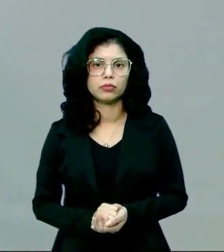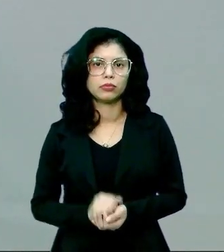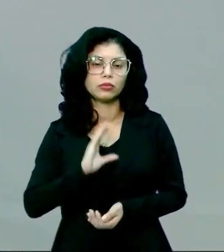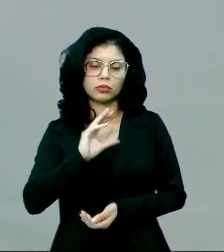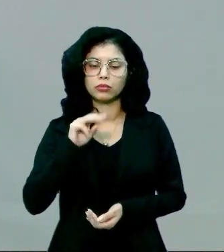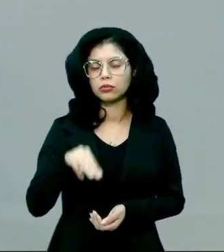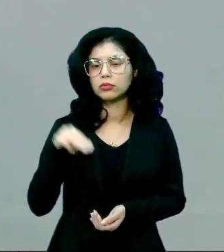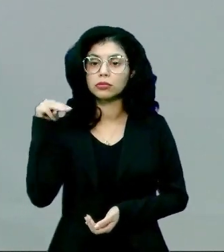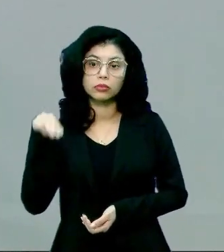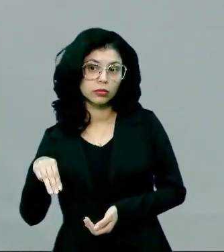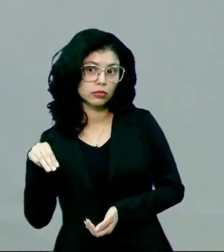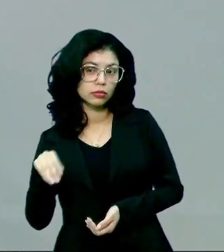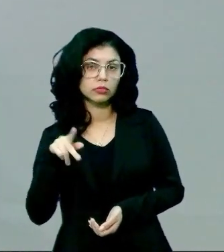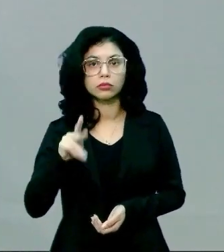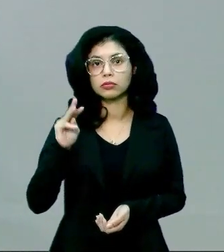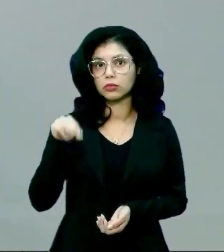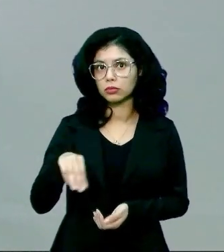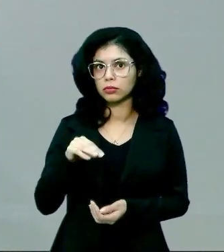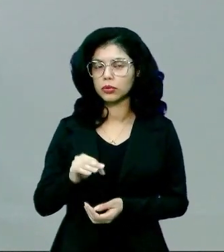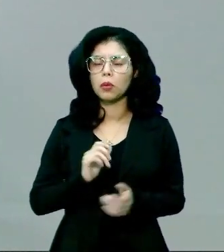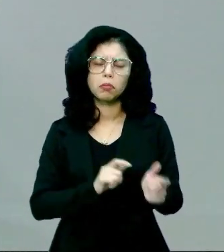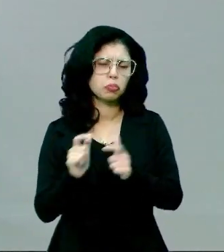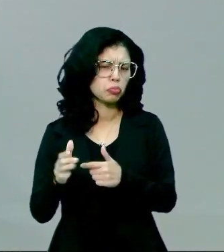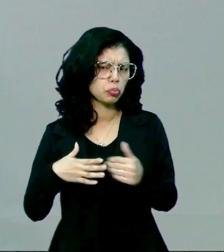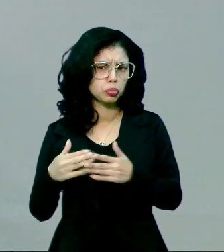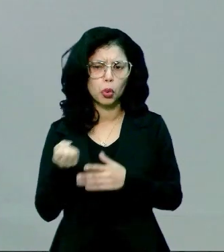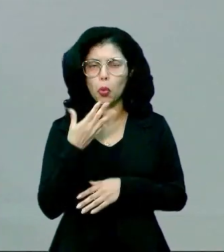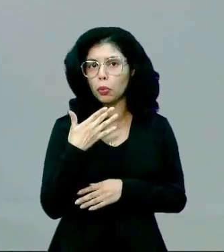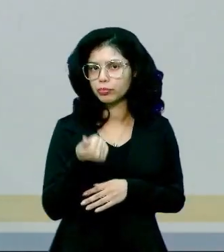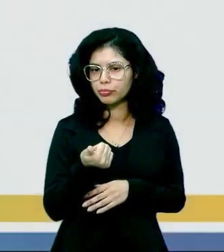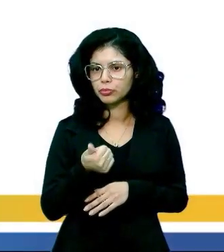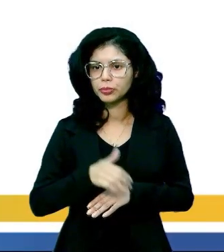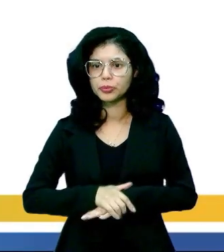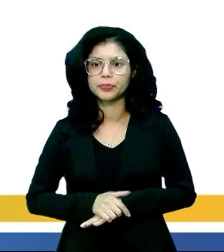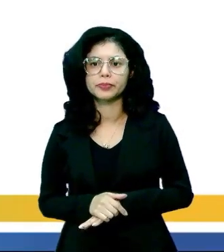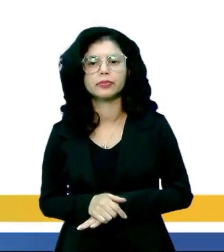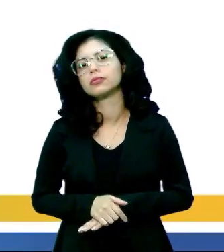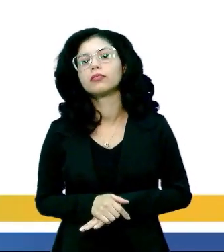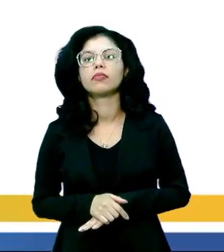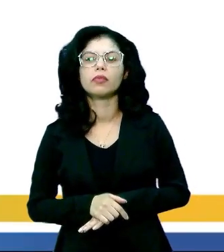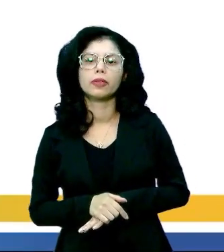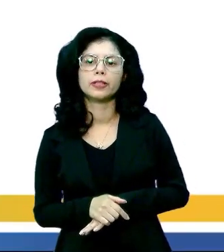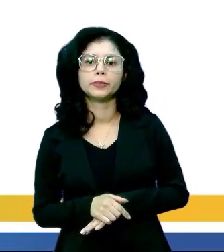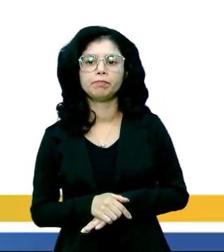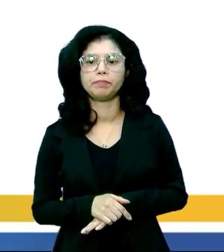por metro, quilômetro, onde for. Tudo bem? Então, vamos lá. Continuando.